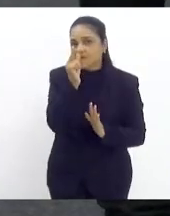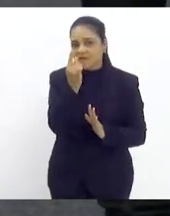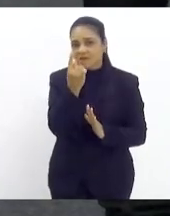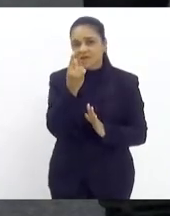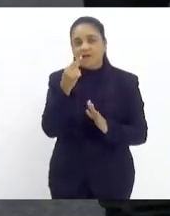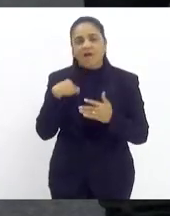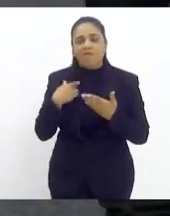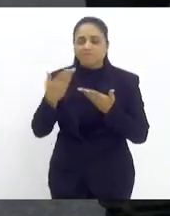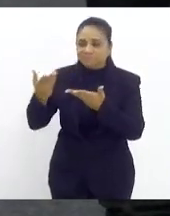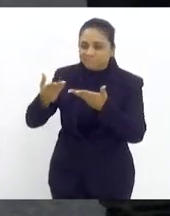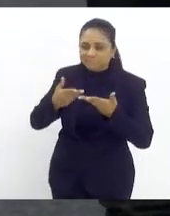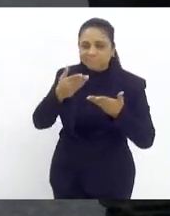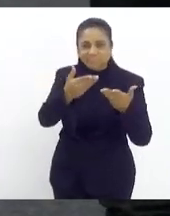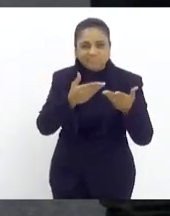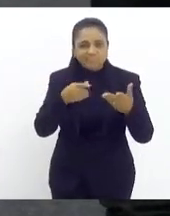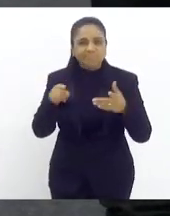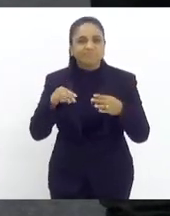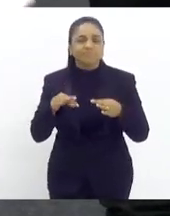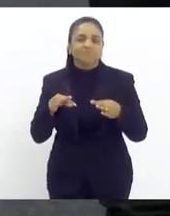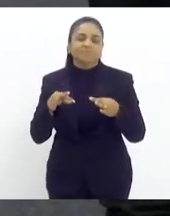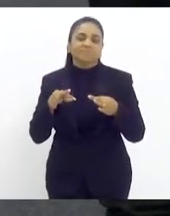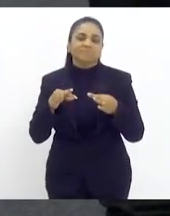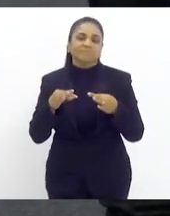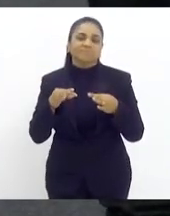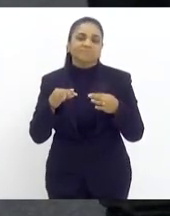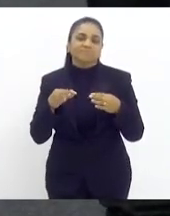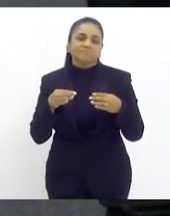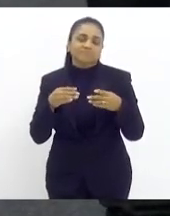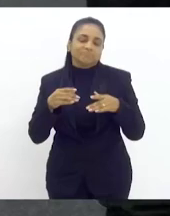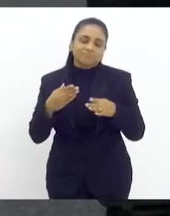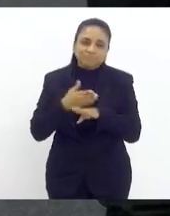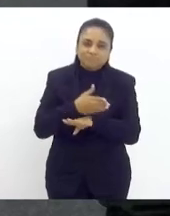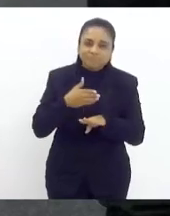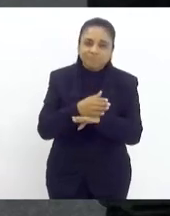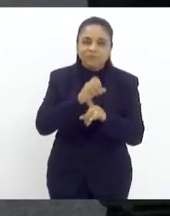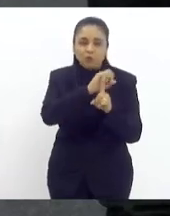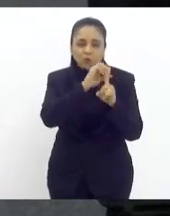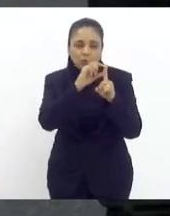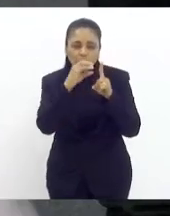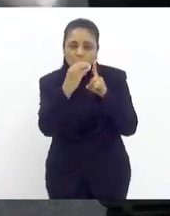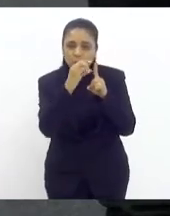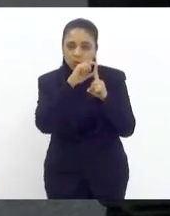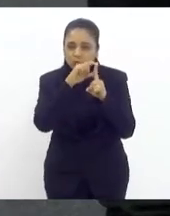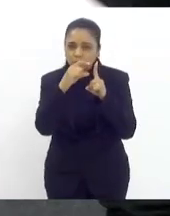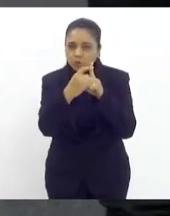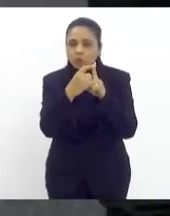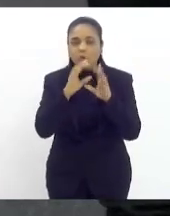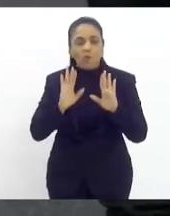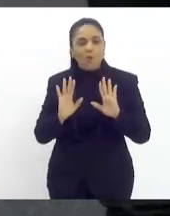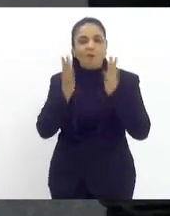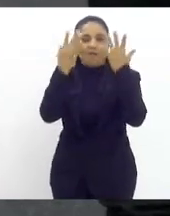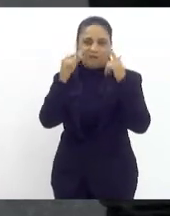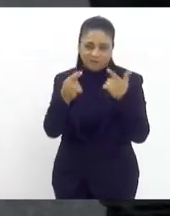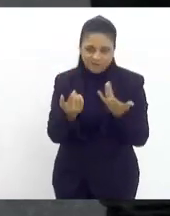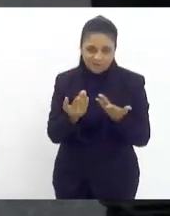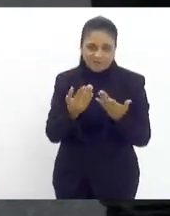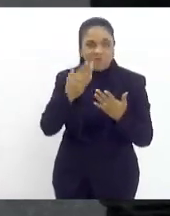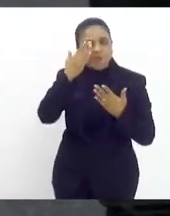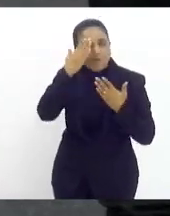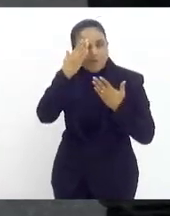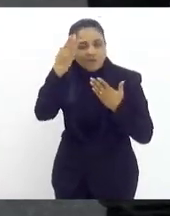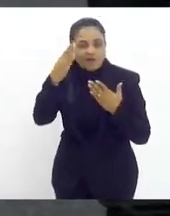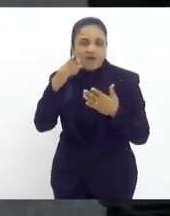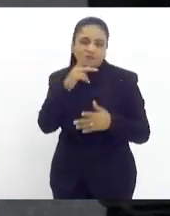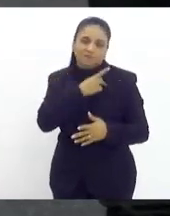está deferindo a eles o convite para participar desse culto comemorativo Muito obrigado pastor céus